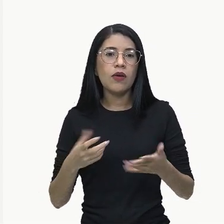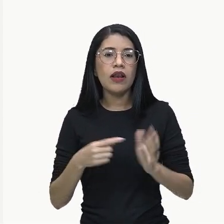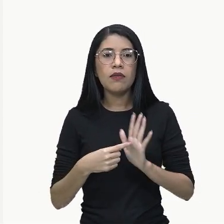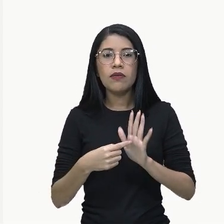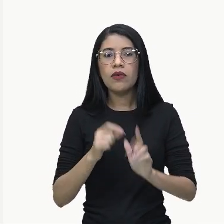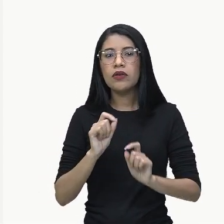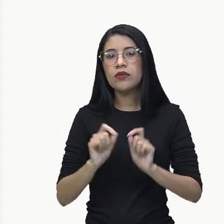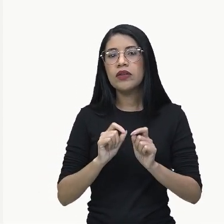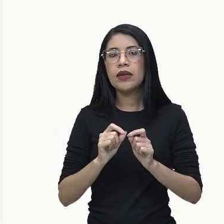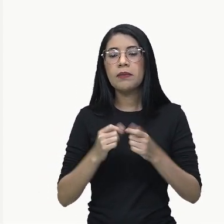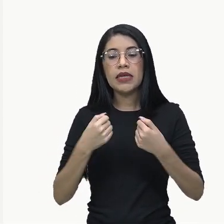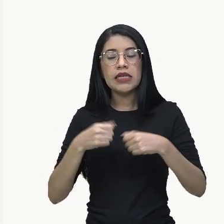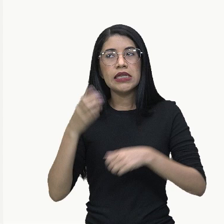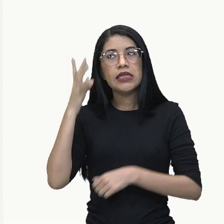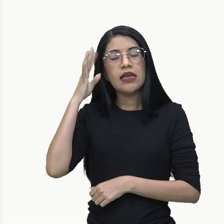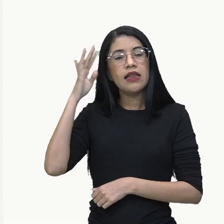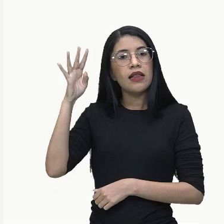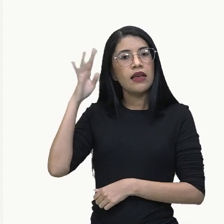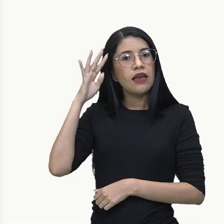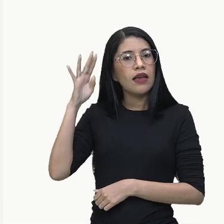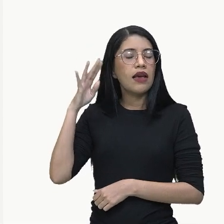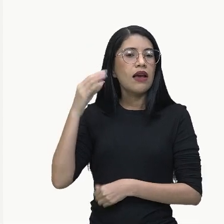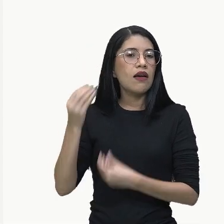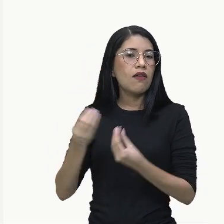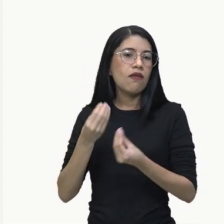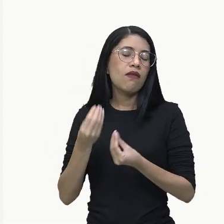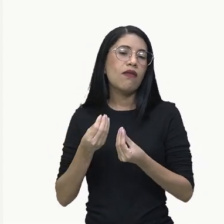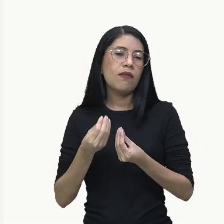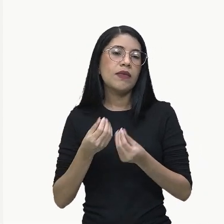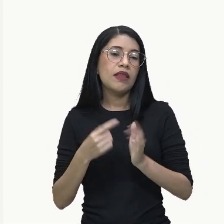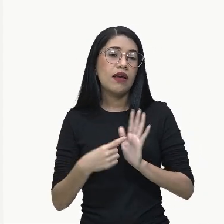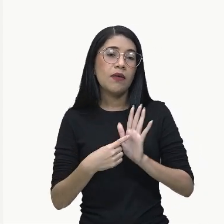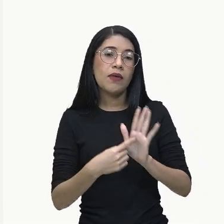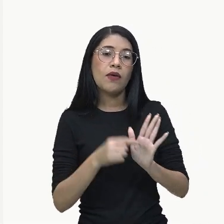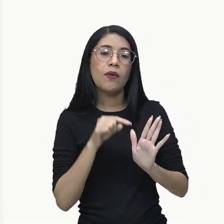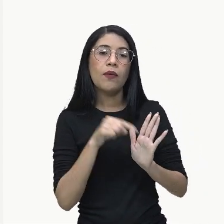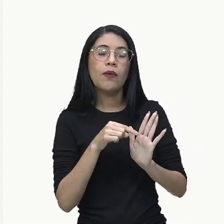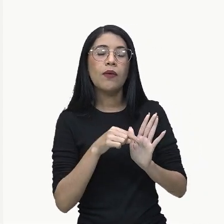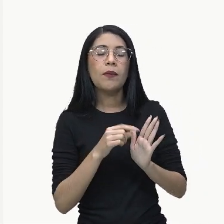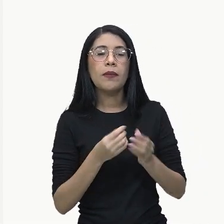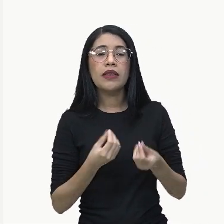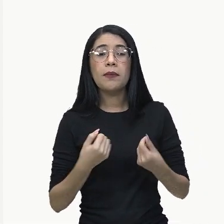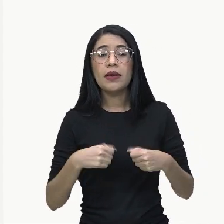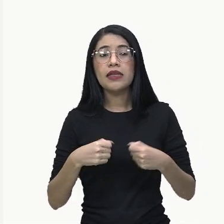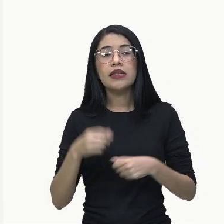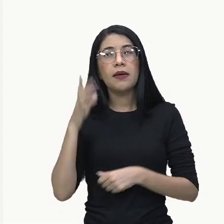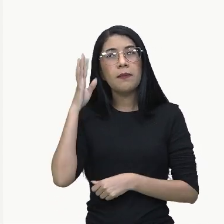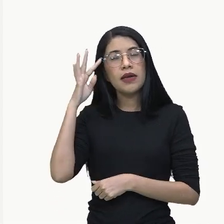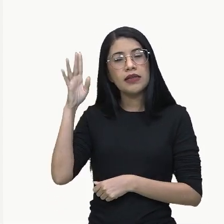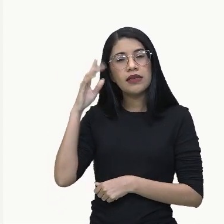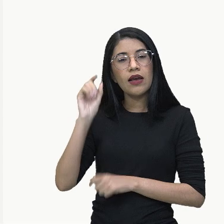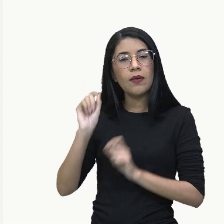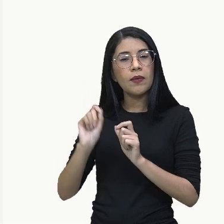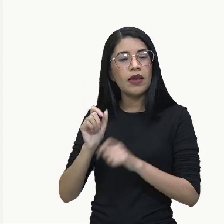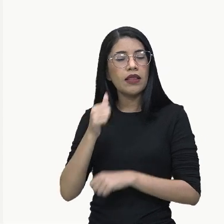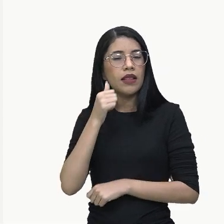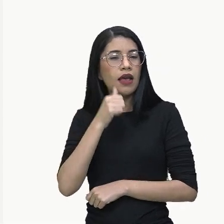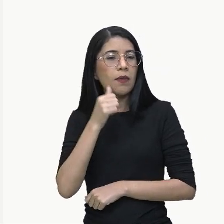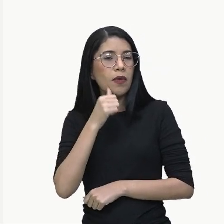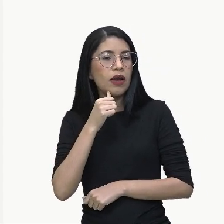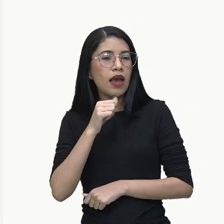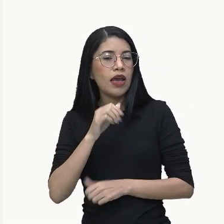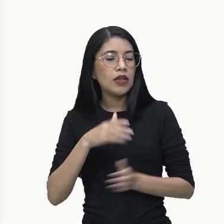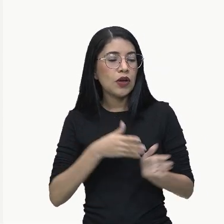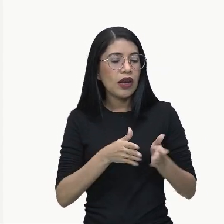chama para uma reflexão e ele apresenta uma situação pensem nas mulheres rotas